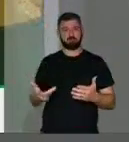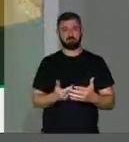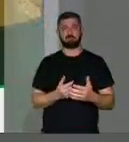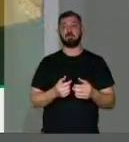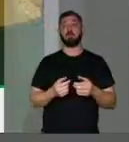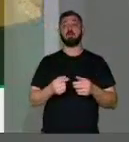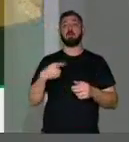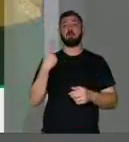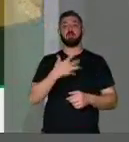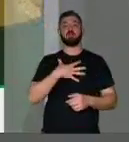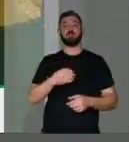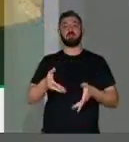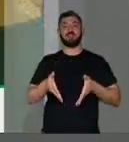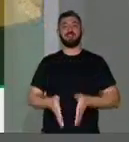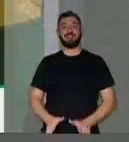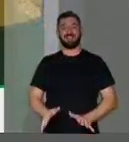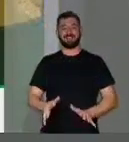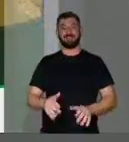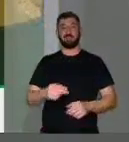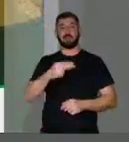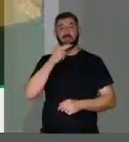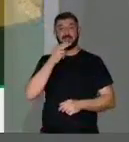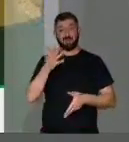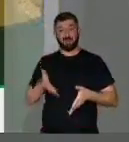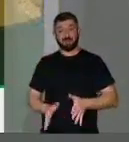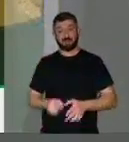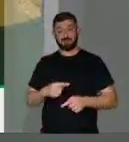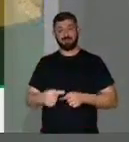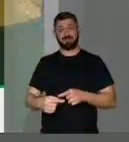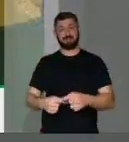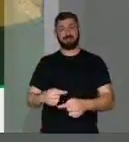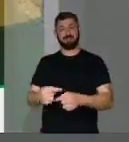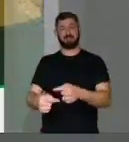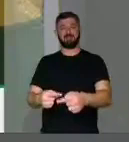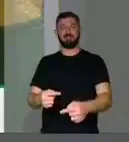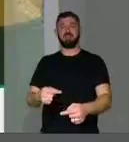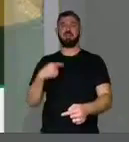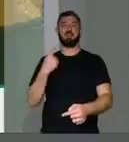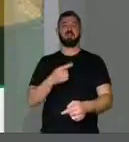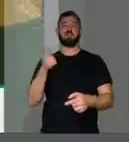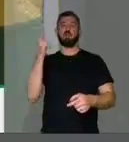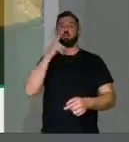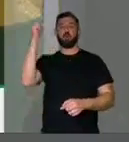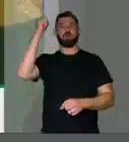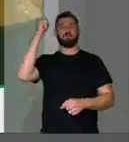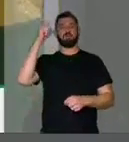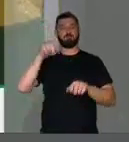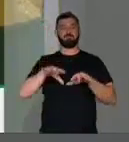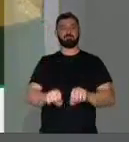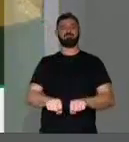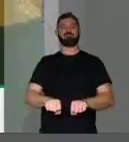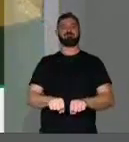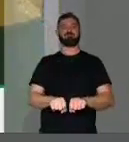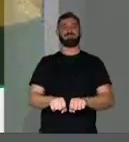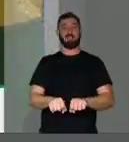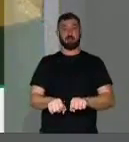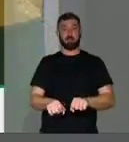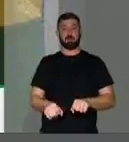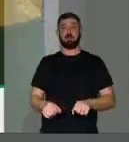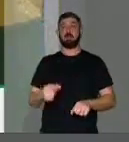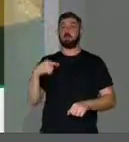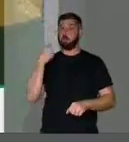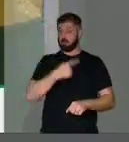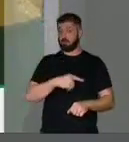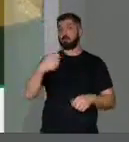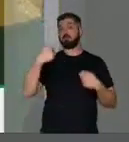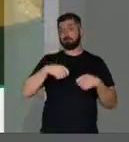à luz aos nossos filhos e netos. O legado vingou. E eu quero lembrar que temos muito